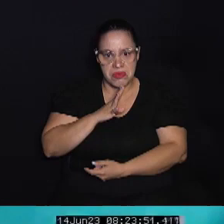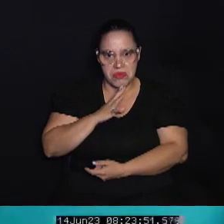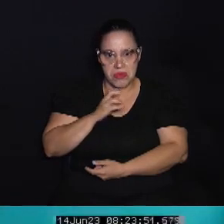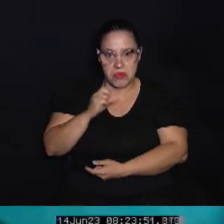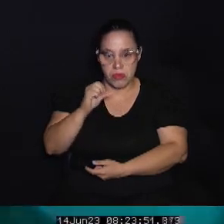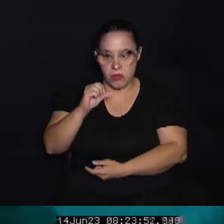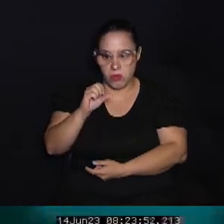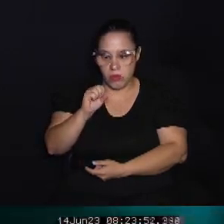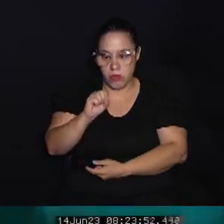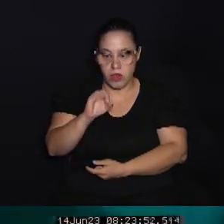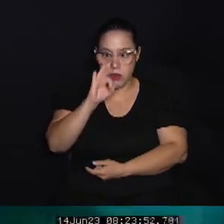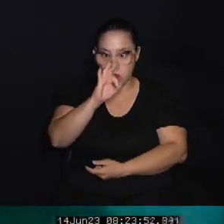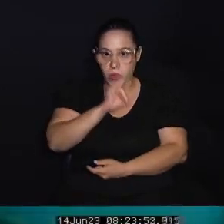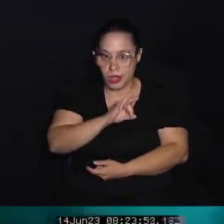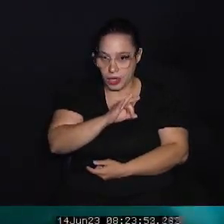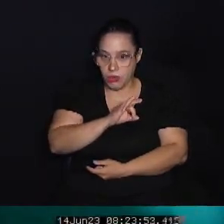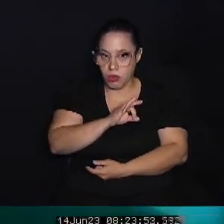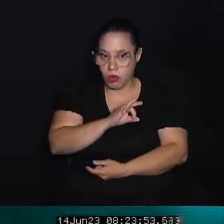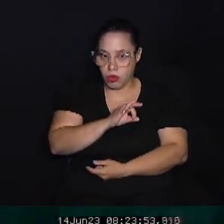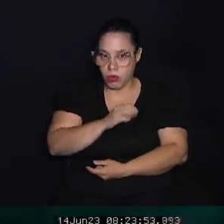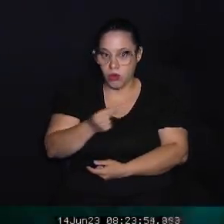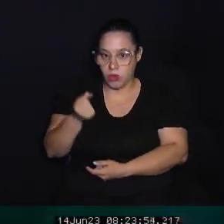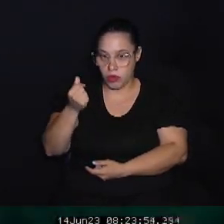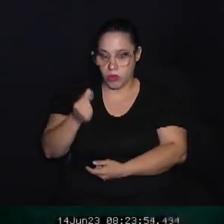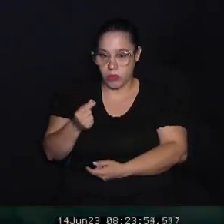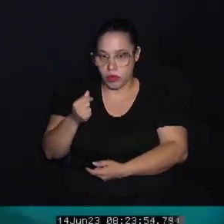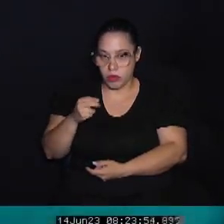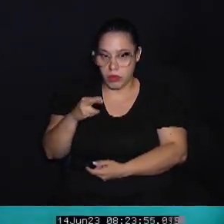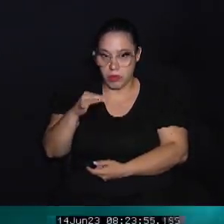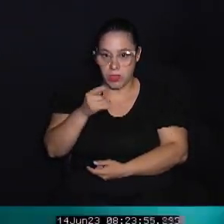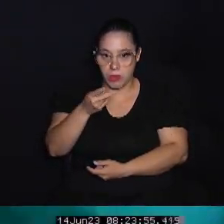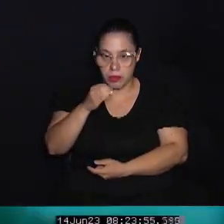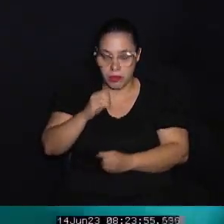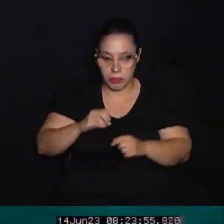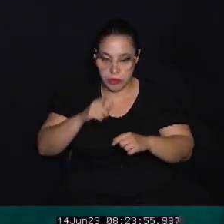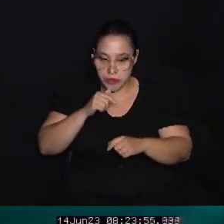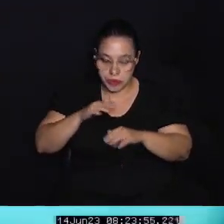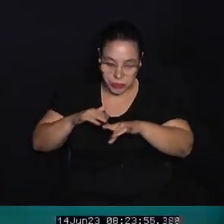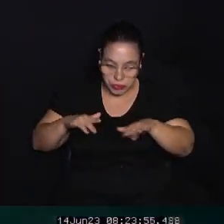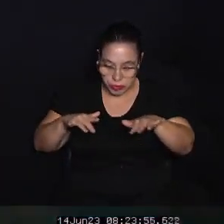precisão superior a 98%. Para além do valor